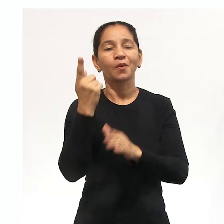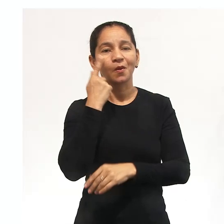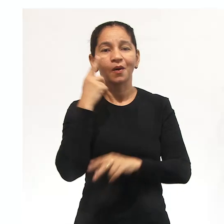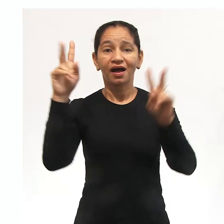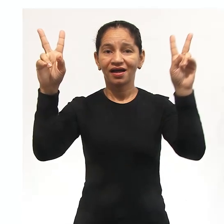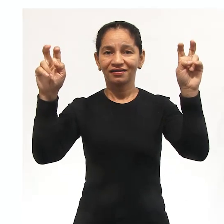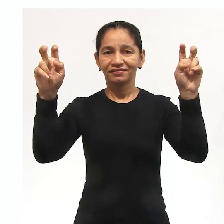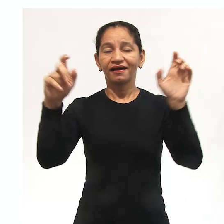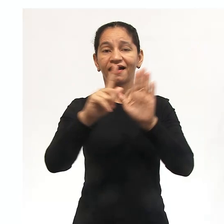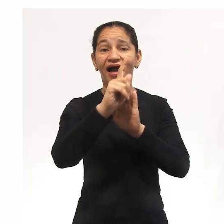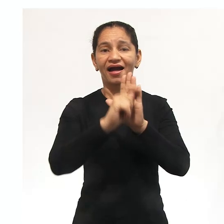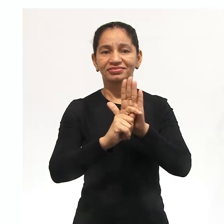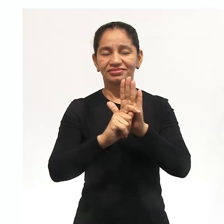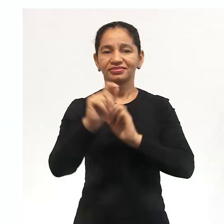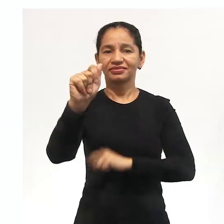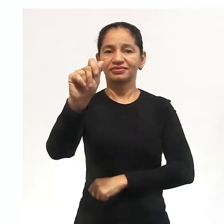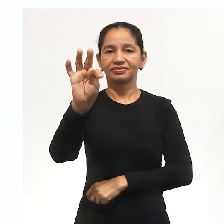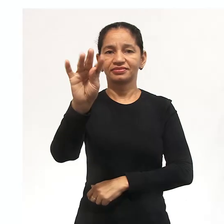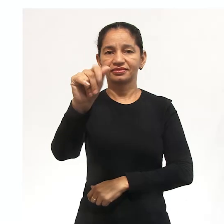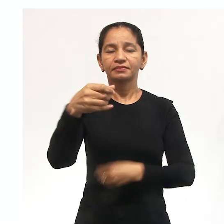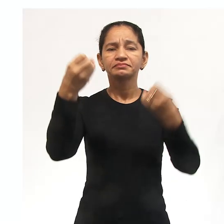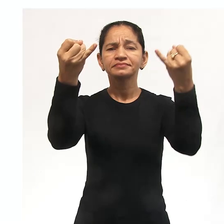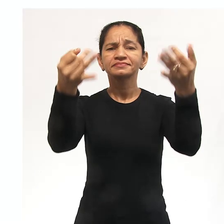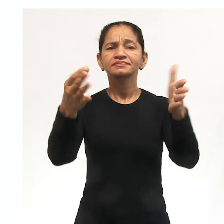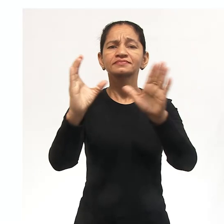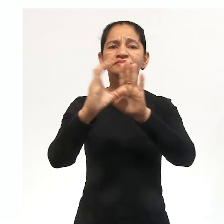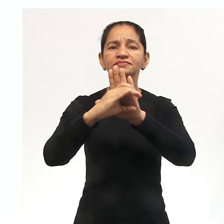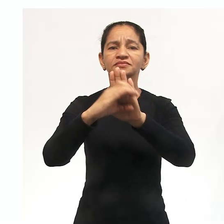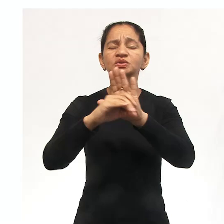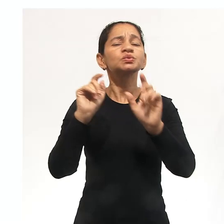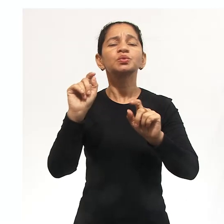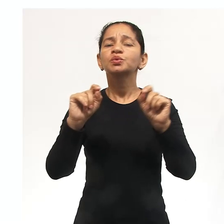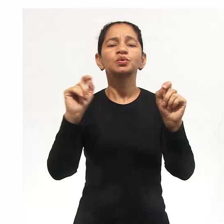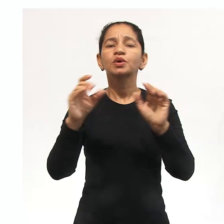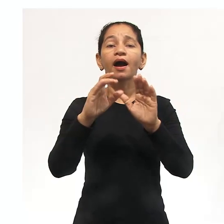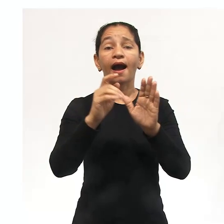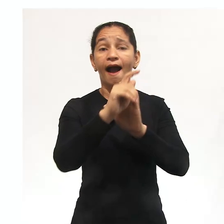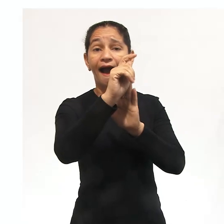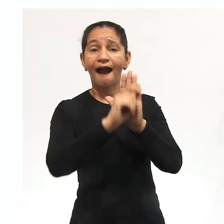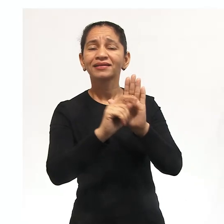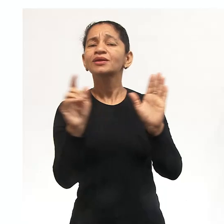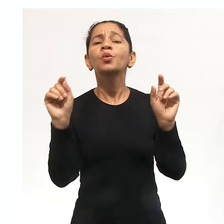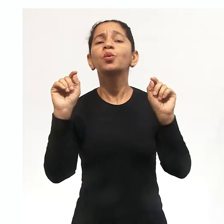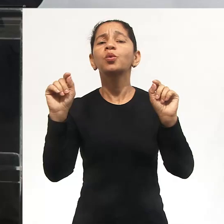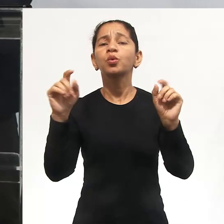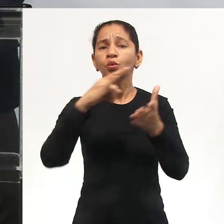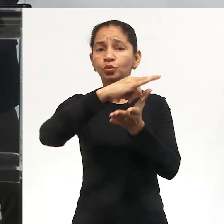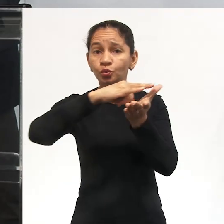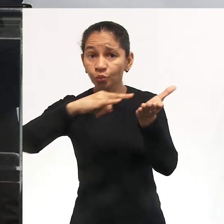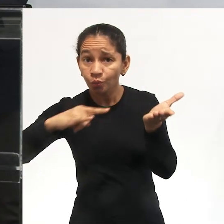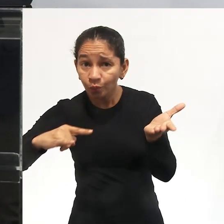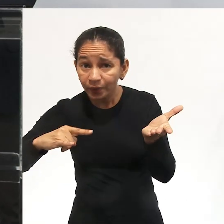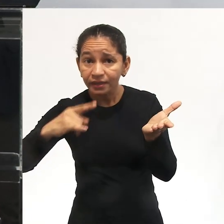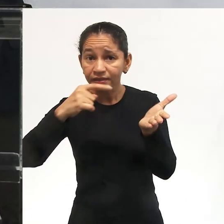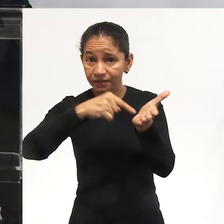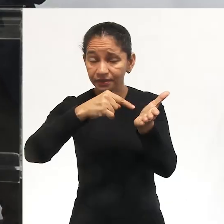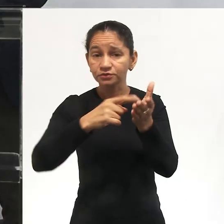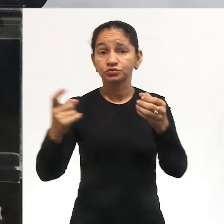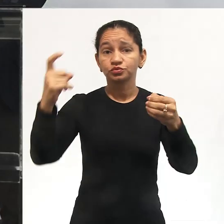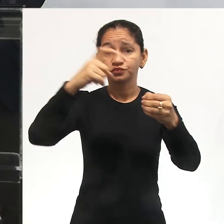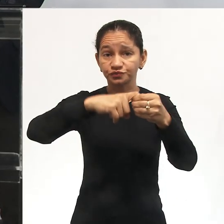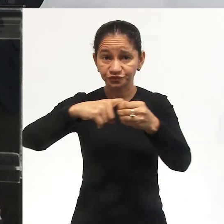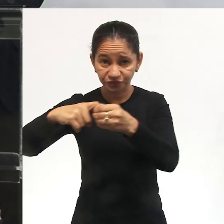a ata de registro de preço. E olha só que interessante, na definição própria da lei, a ata de registro de preço ela